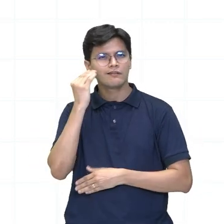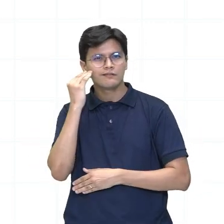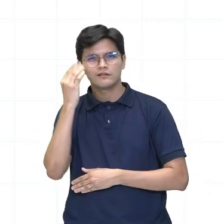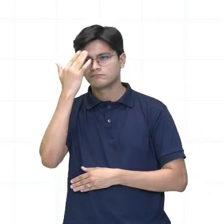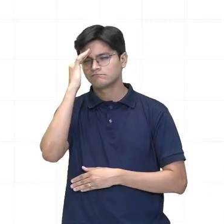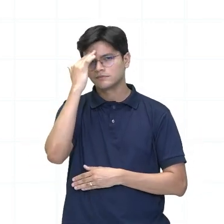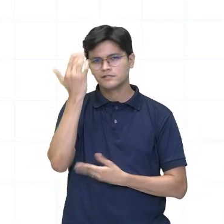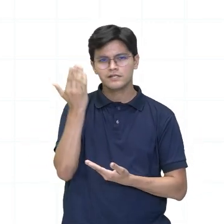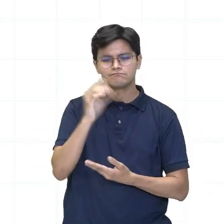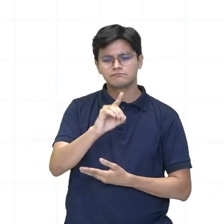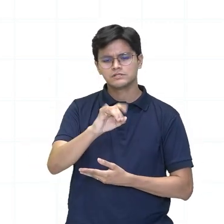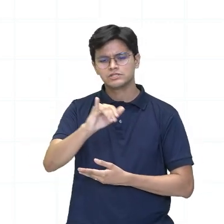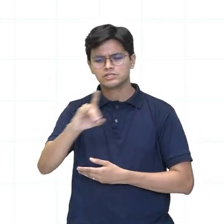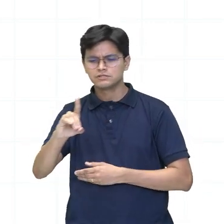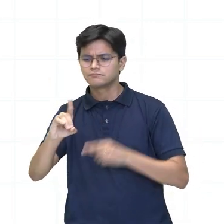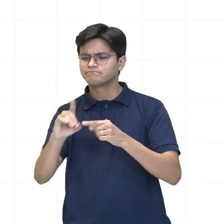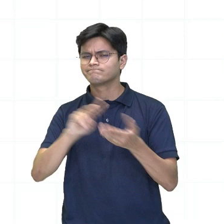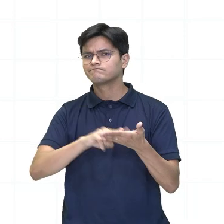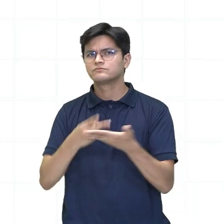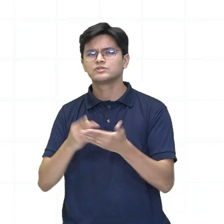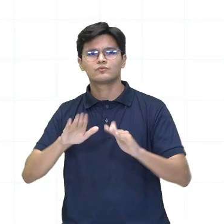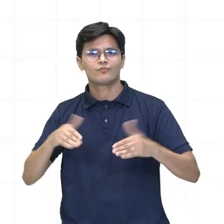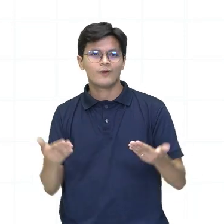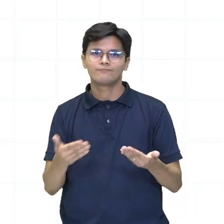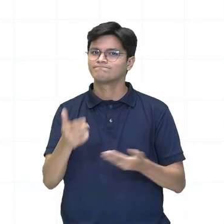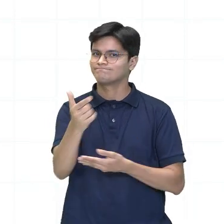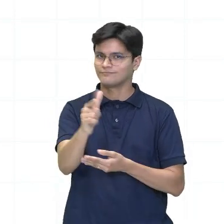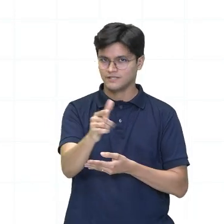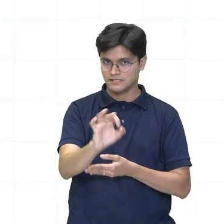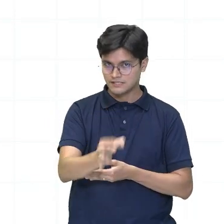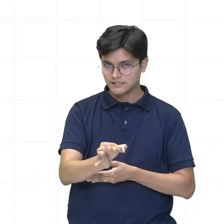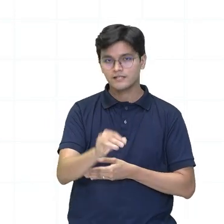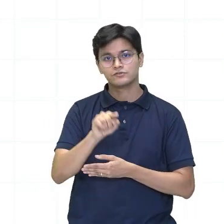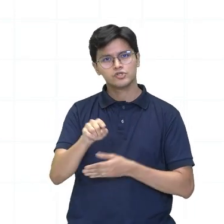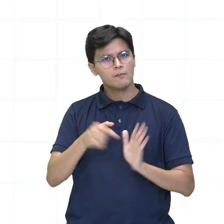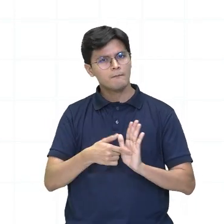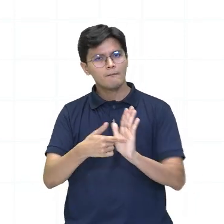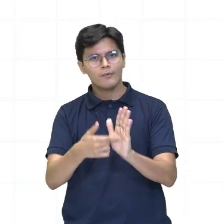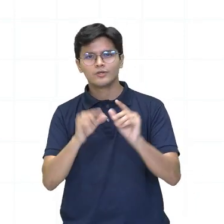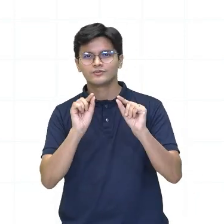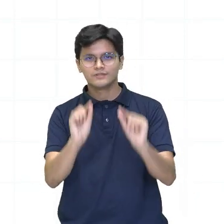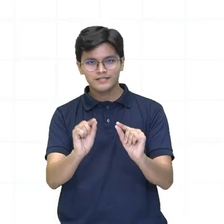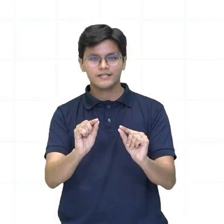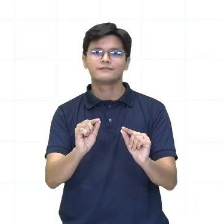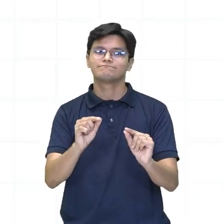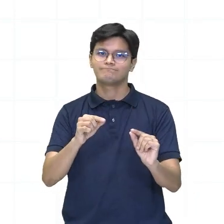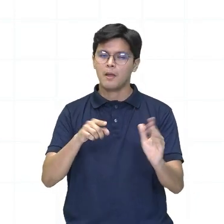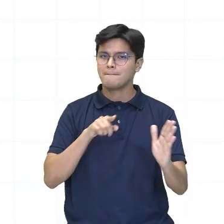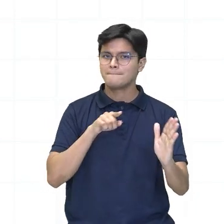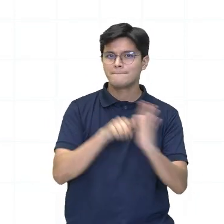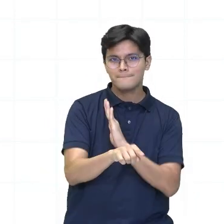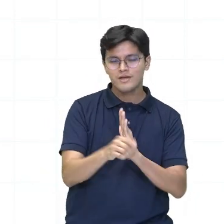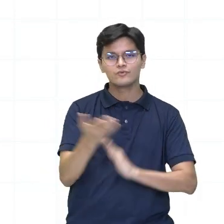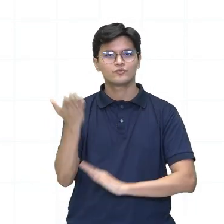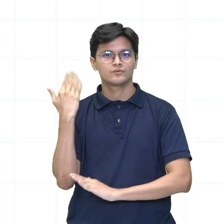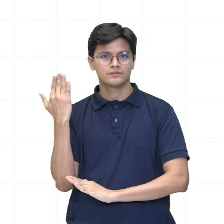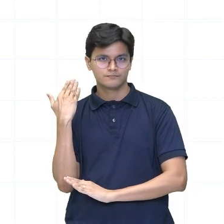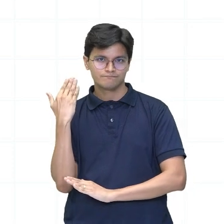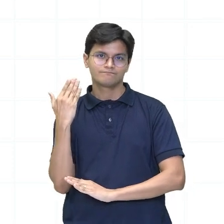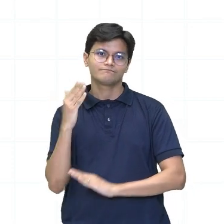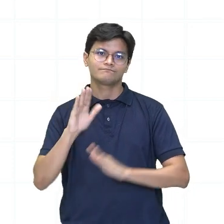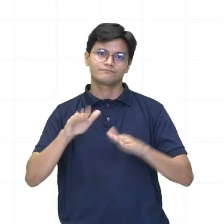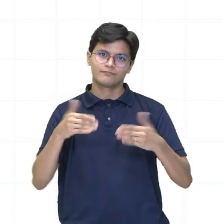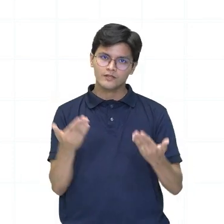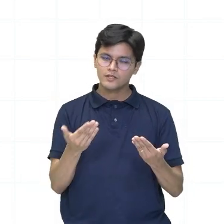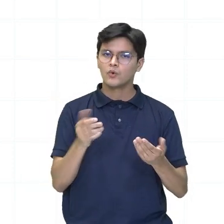vai usar para indicar uma pergunta no passado, tá bom? Então, who did, what did,